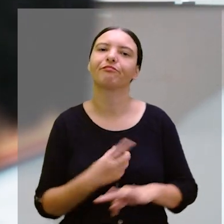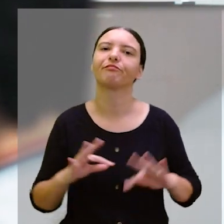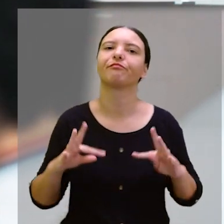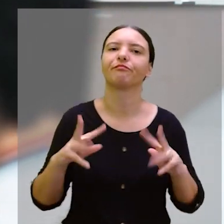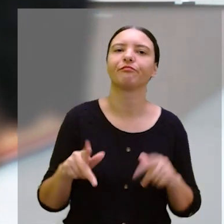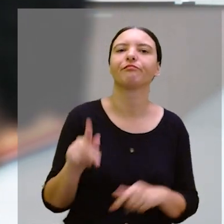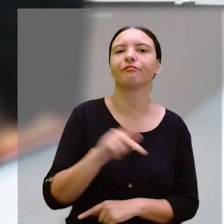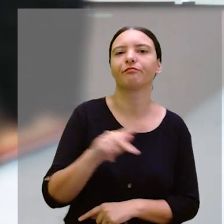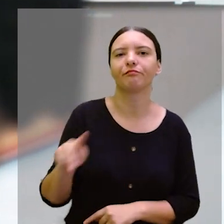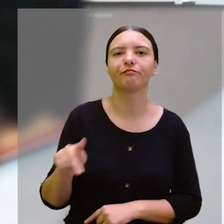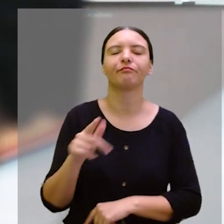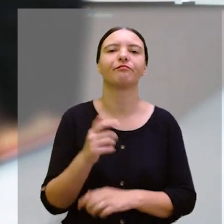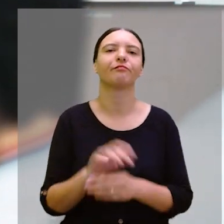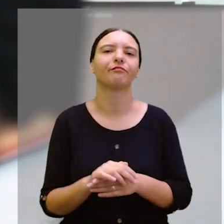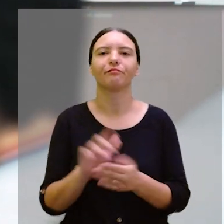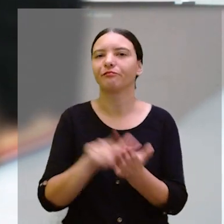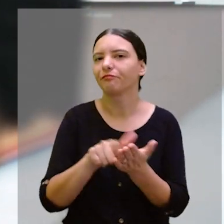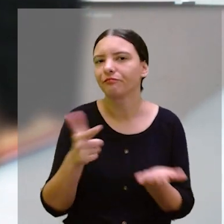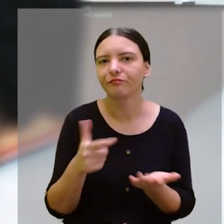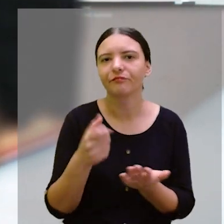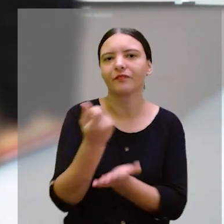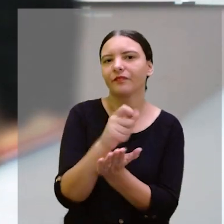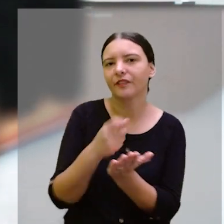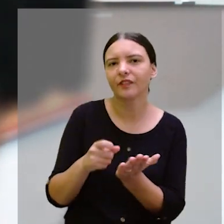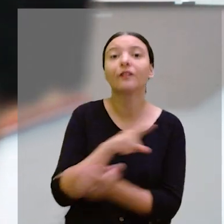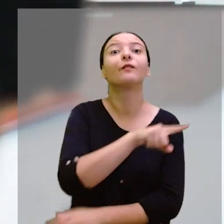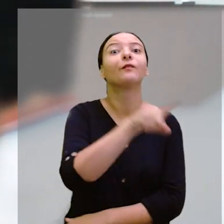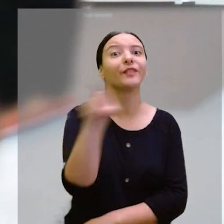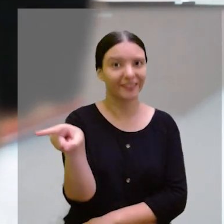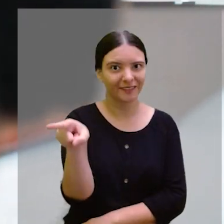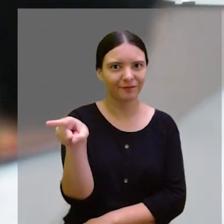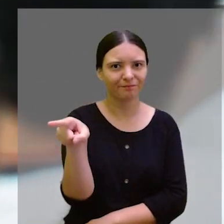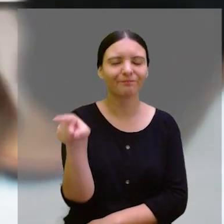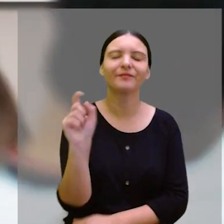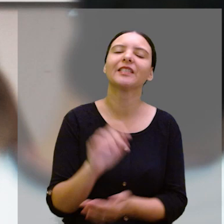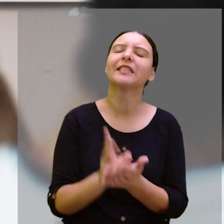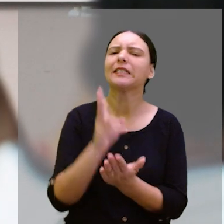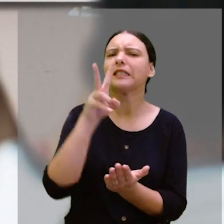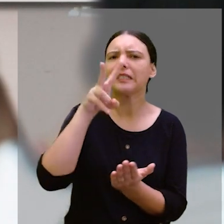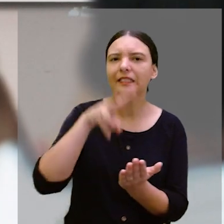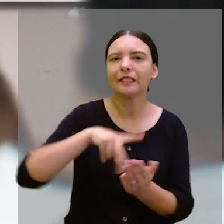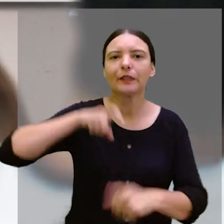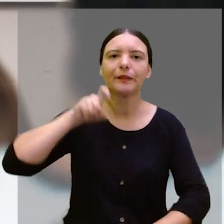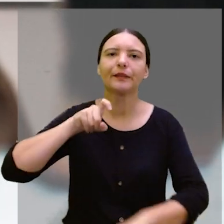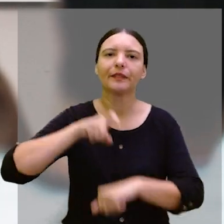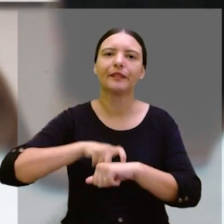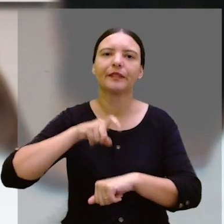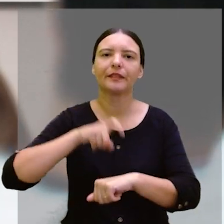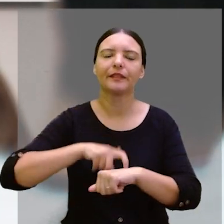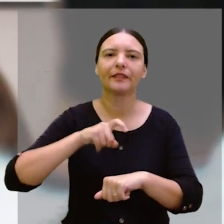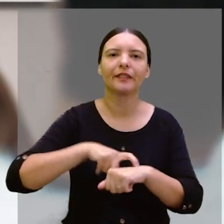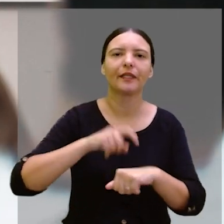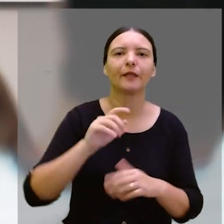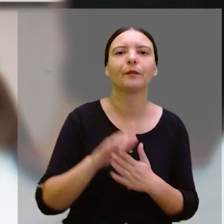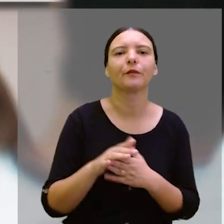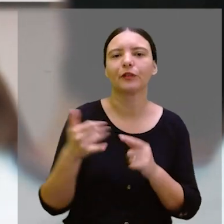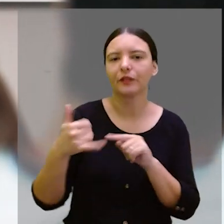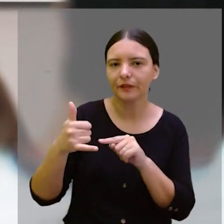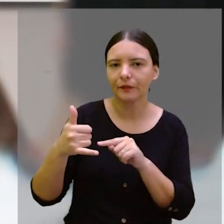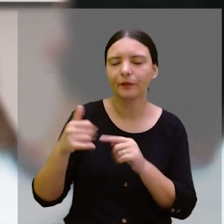professores, educadores, jornalistas, escritores e vocês. Leitura em tempos de